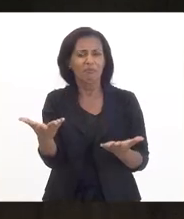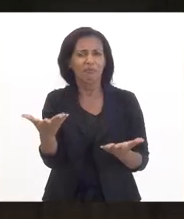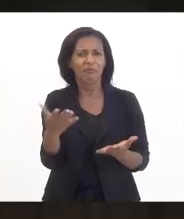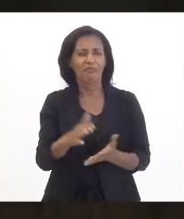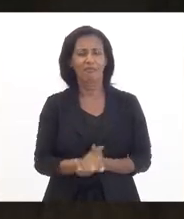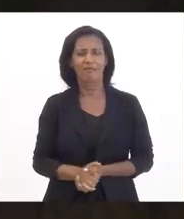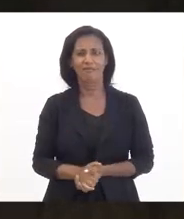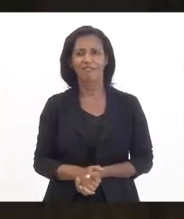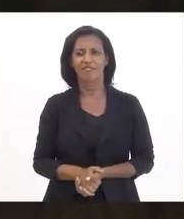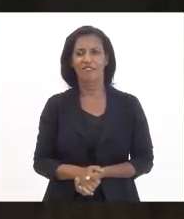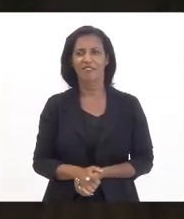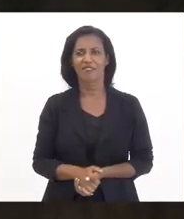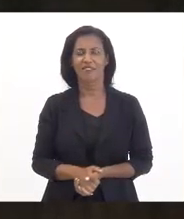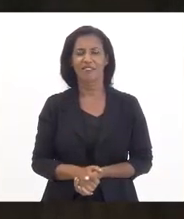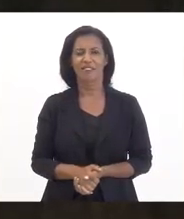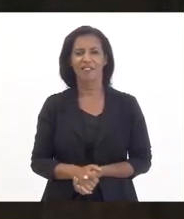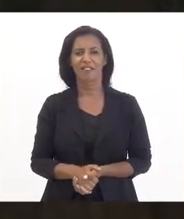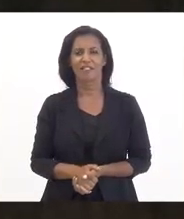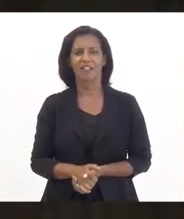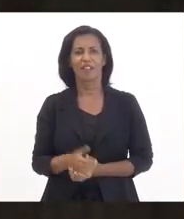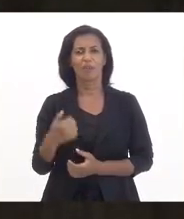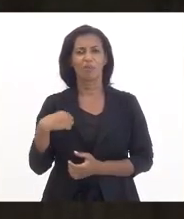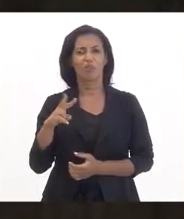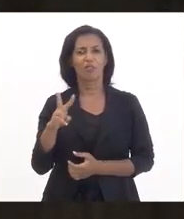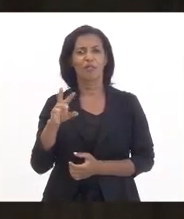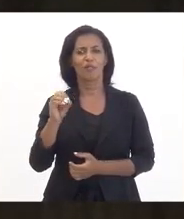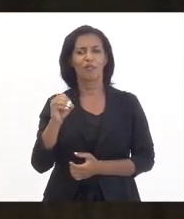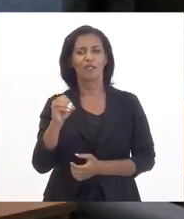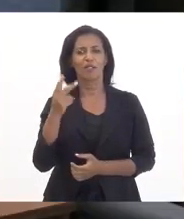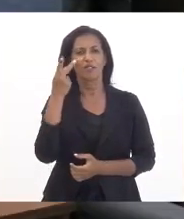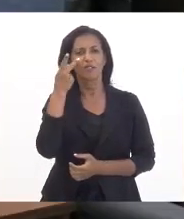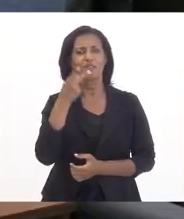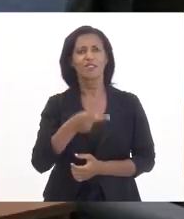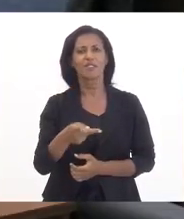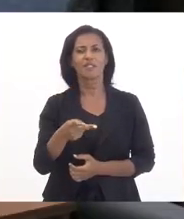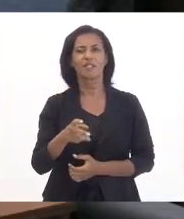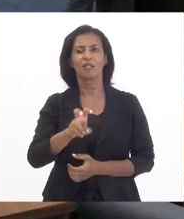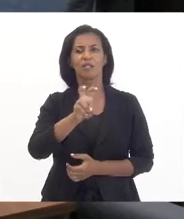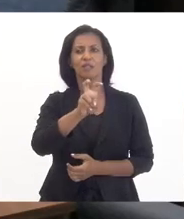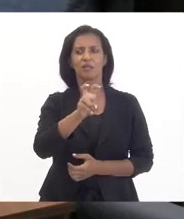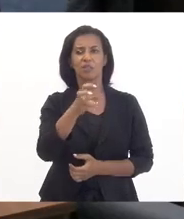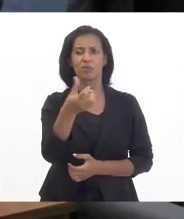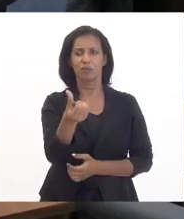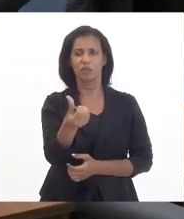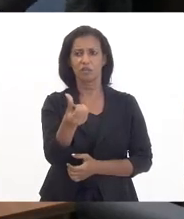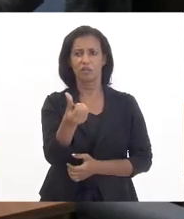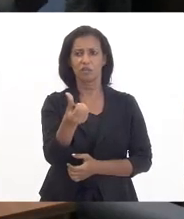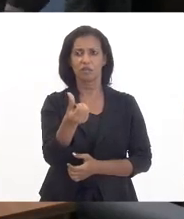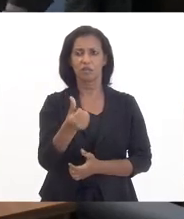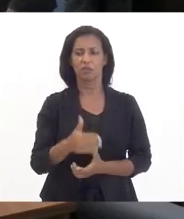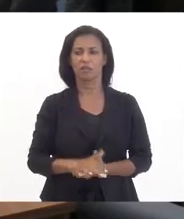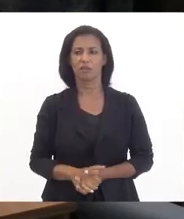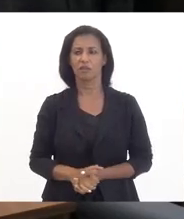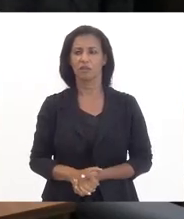manutenção, quer dizer, foi pela manutenção do veto. Visitação, é o 56º.